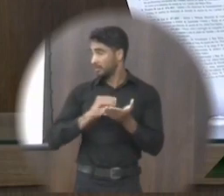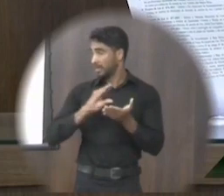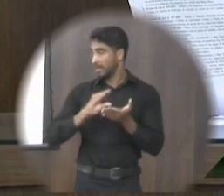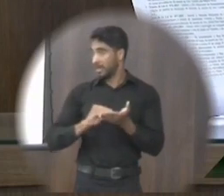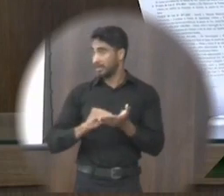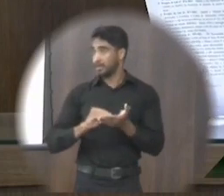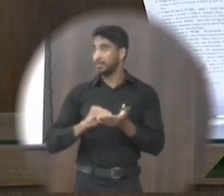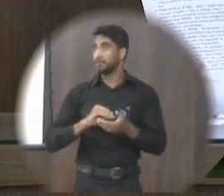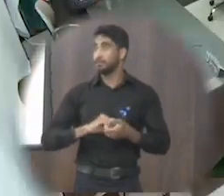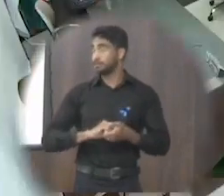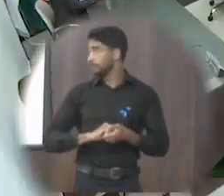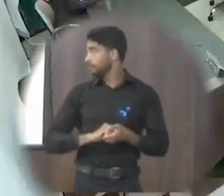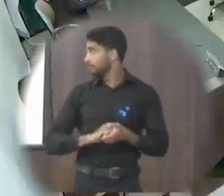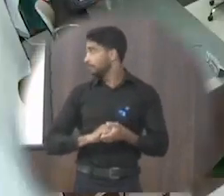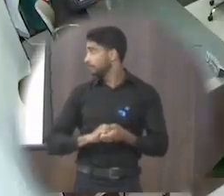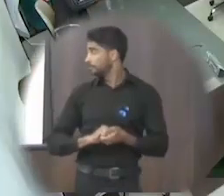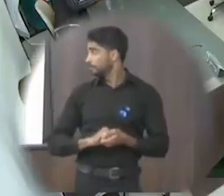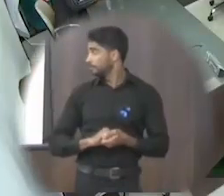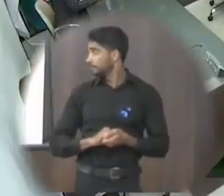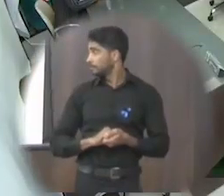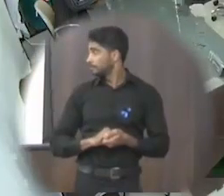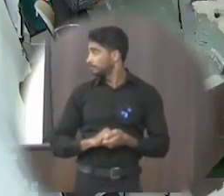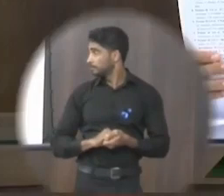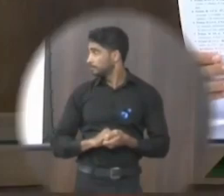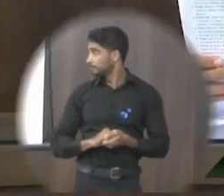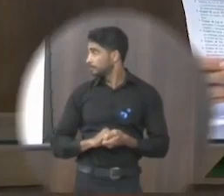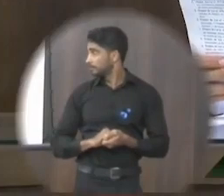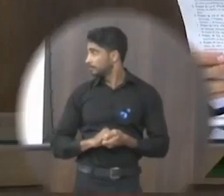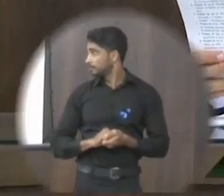Consta em ata, viu, secretário? Uma abstenção.